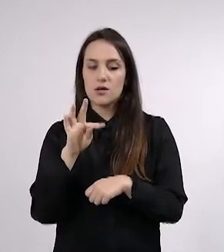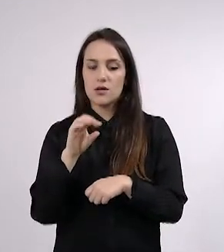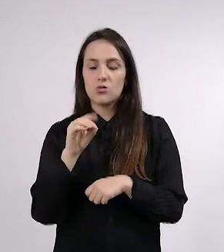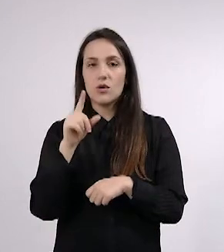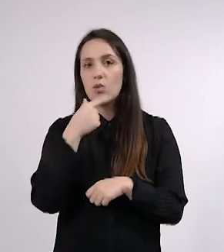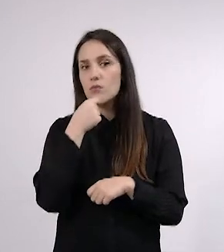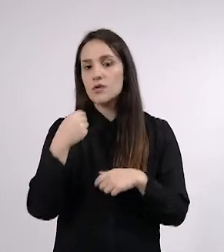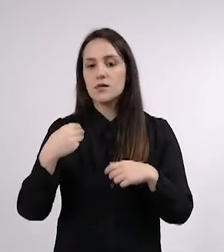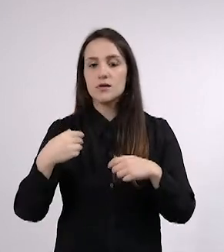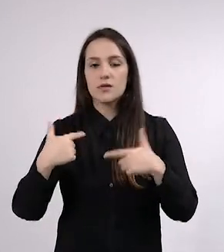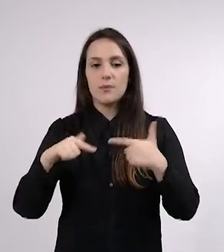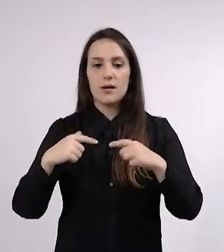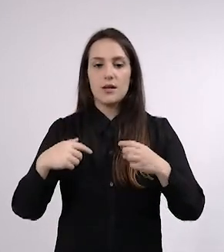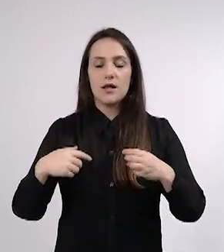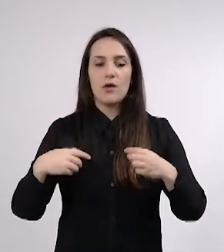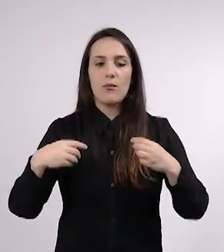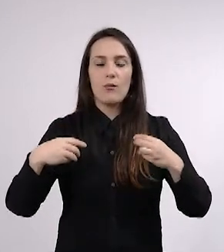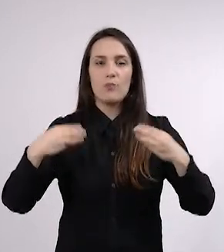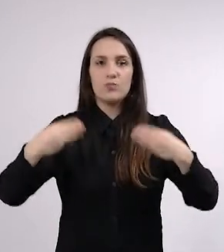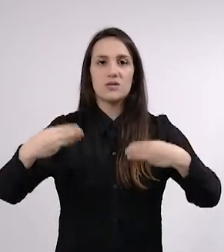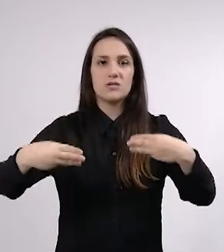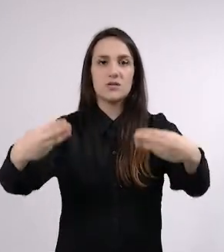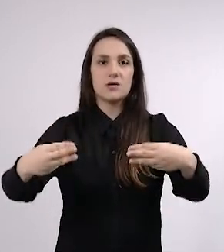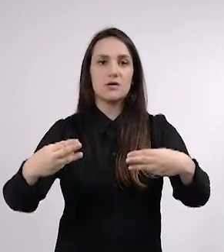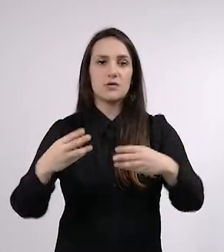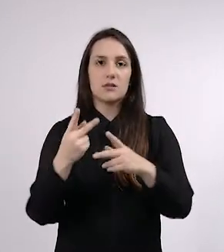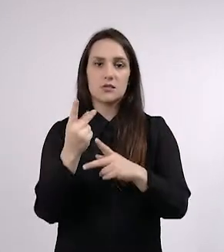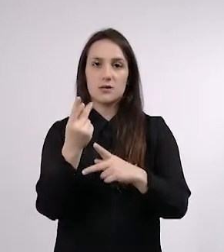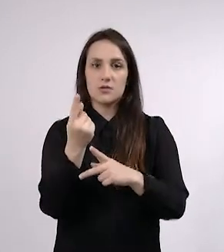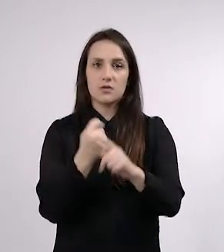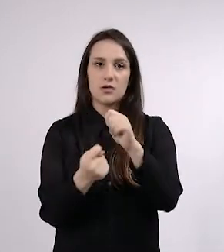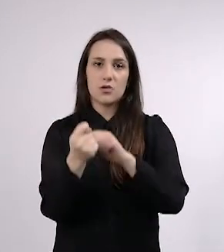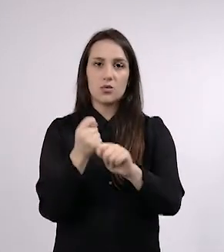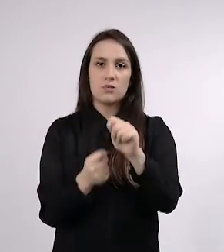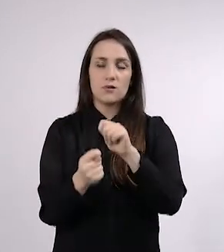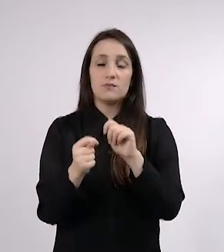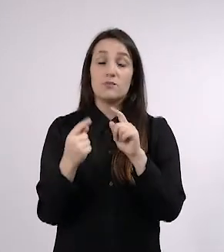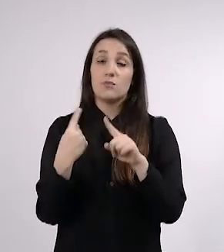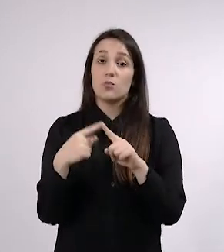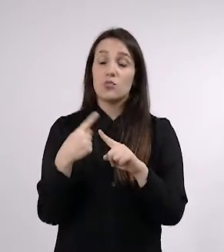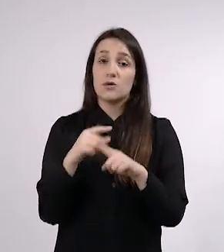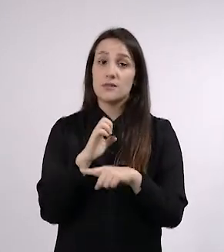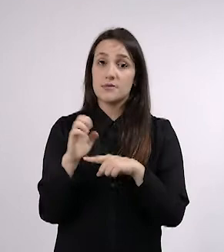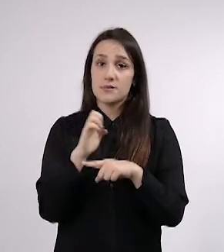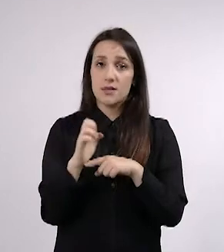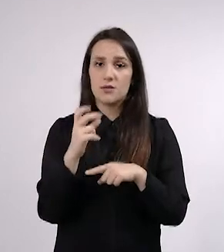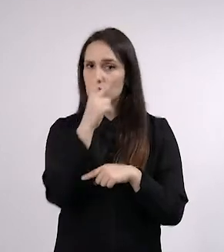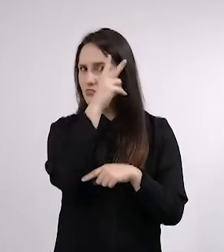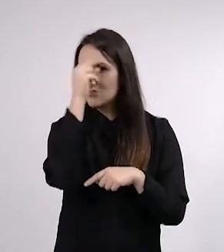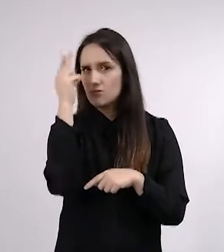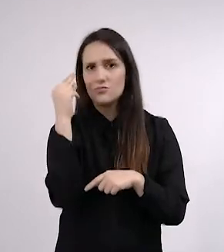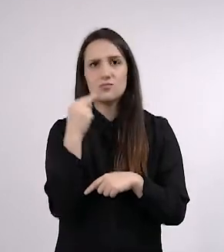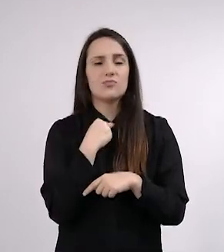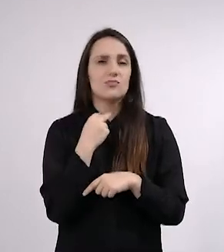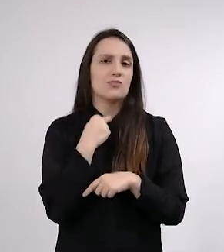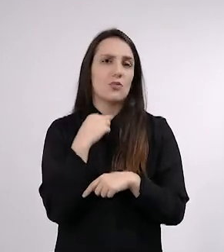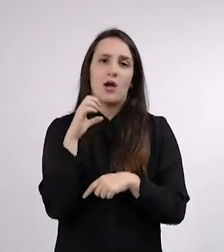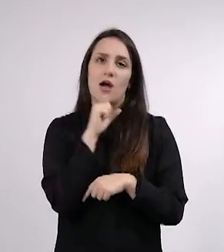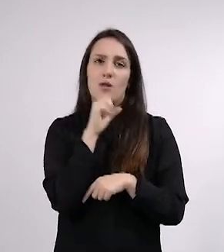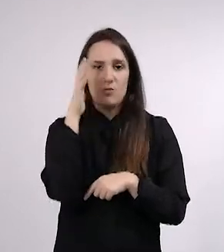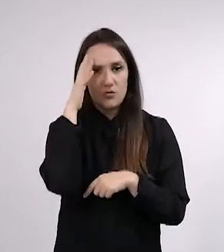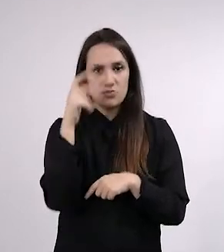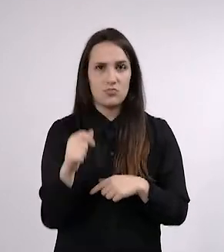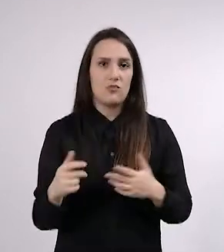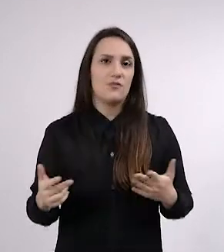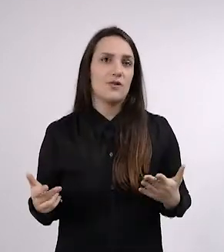Ministério da Economia, nós, os estados e os municípios, eles não têm uma capacidade de endividamento e uma possibilidade rápida